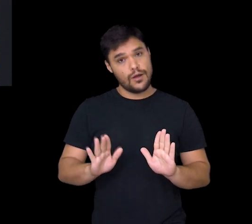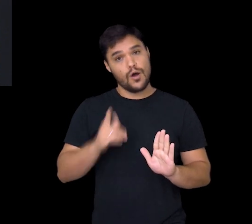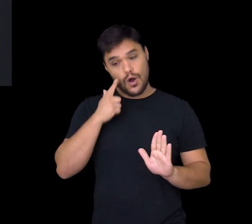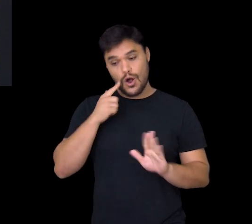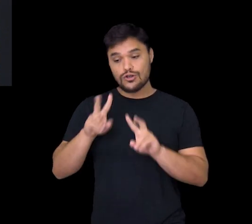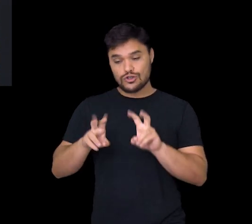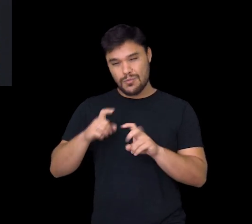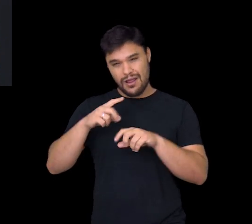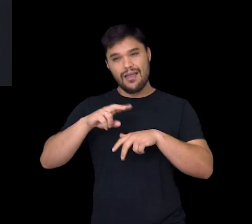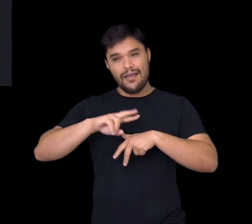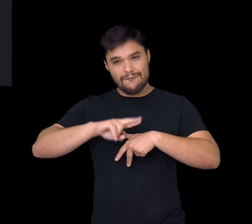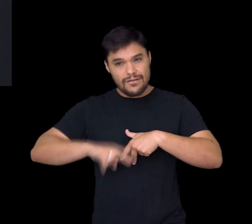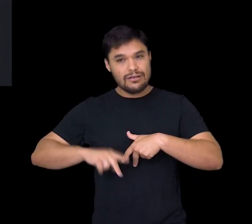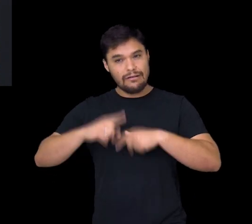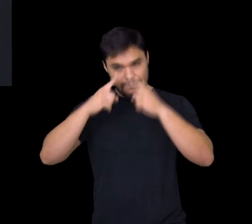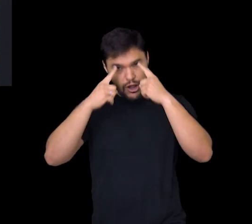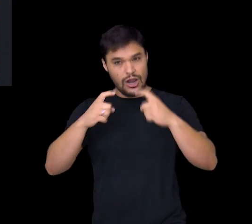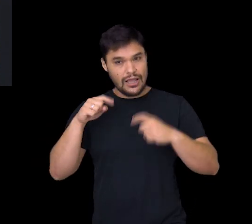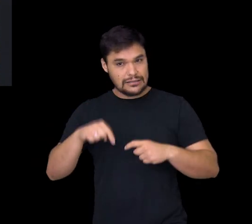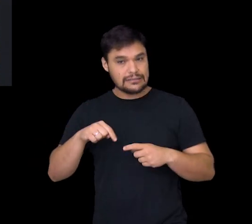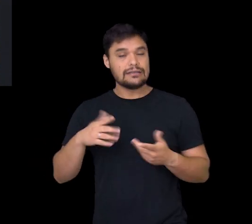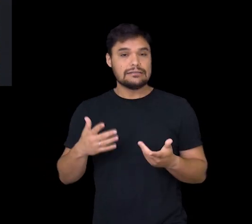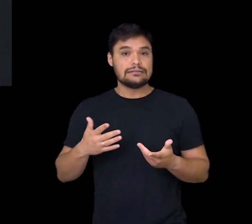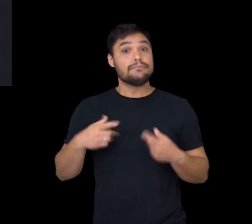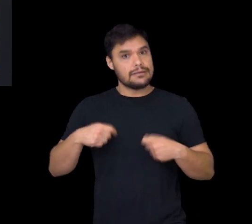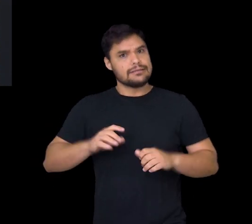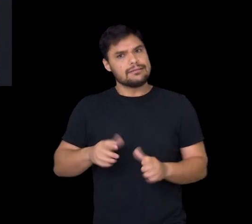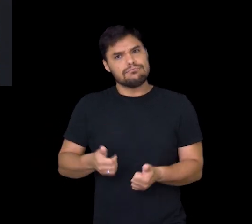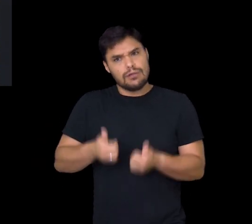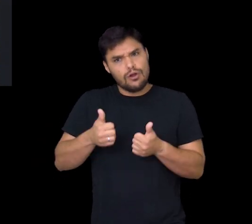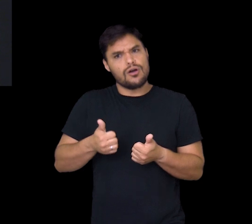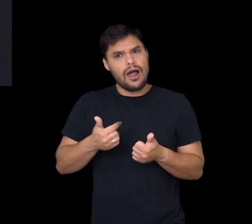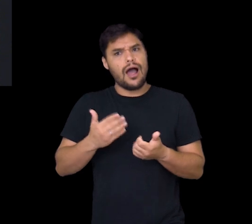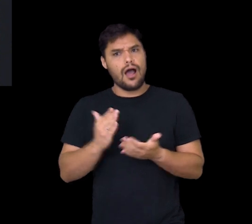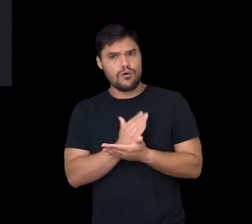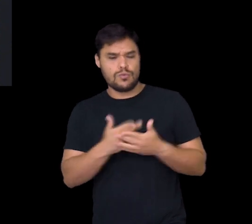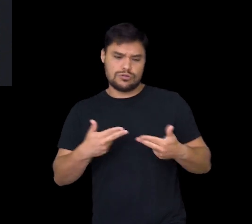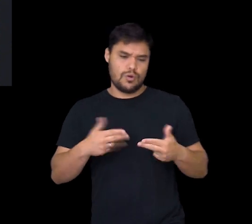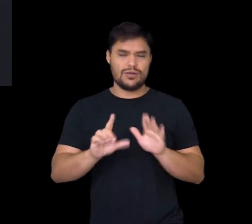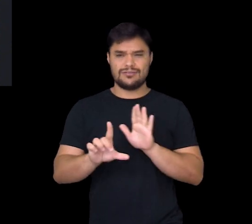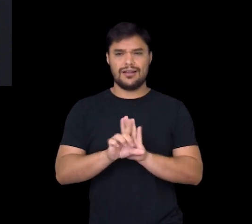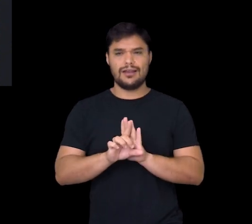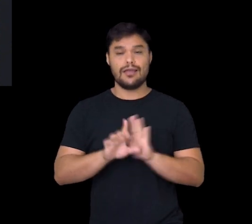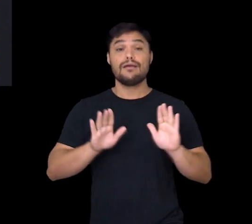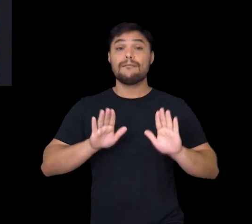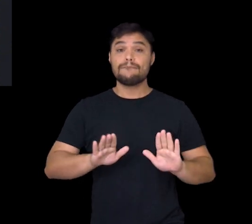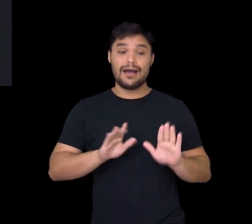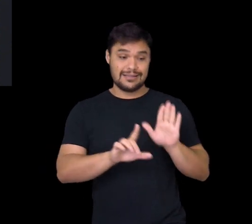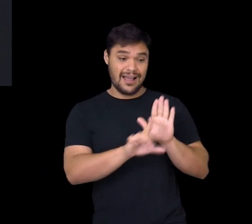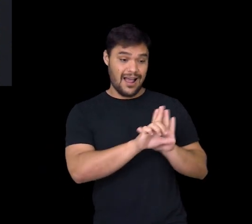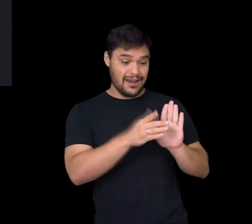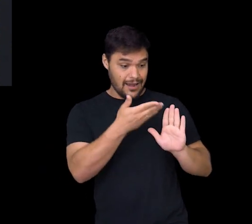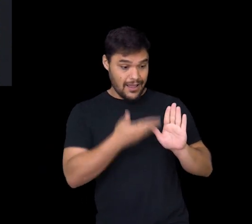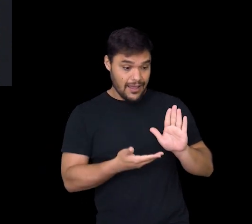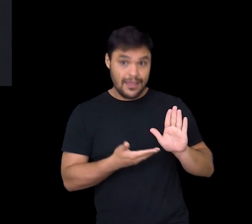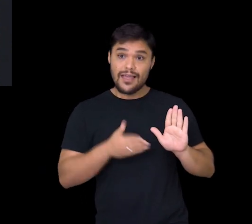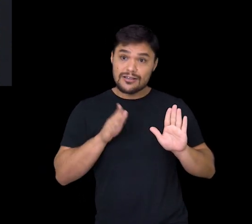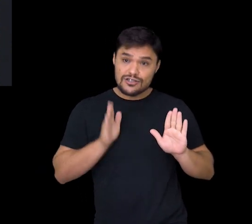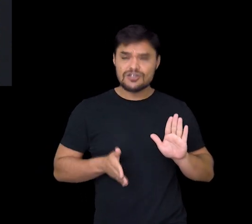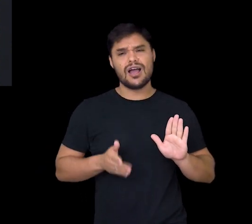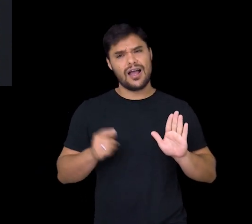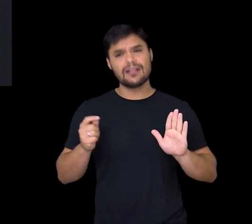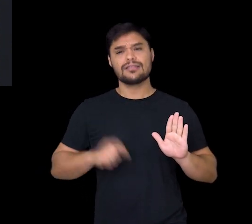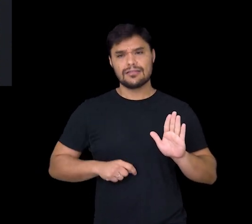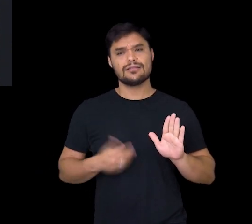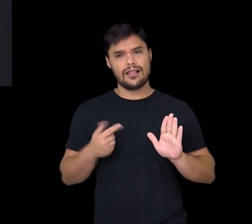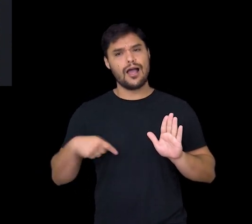Nesse aspecto da violência política, dos direitos femininos, é óbvio que sempre pode melhorar. Há aspectos que podemos melhorar. Mas a legislação que a gente tem